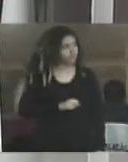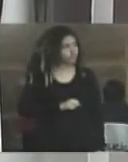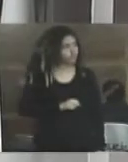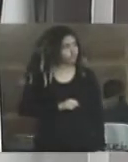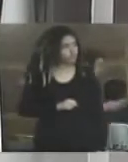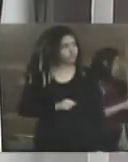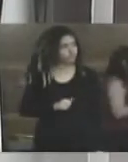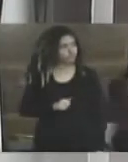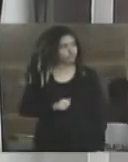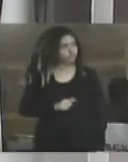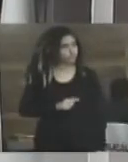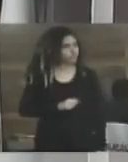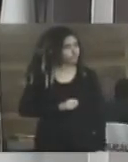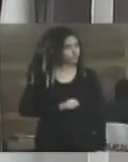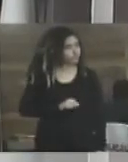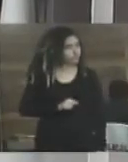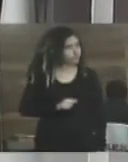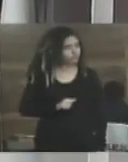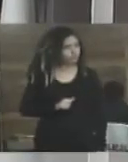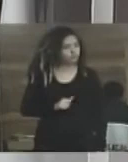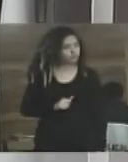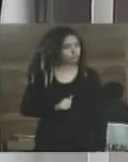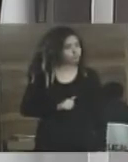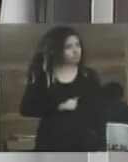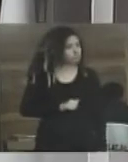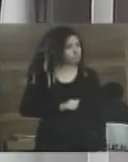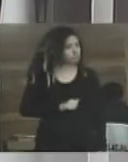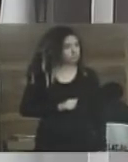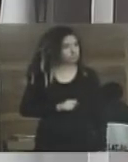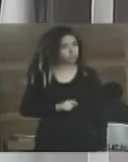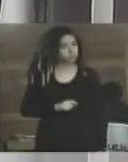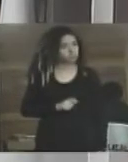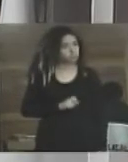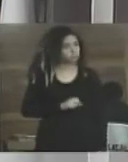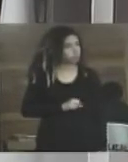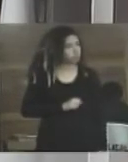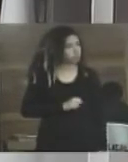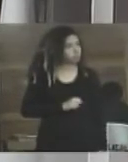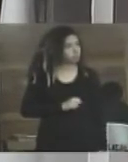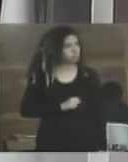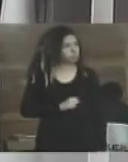na Porteira, na rua Itaperuna, ali no bairro Japuíba.